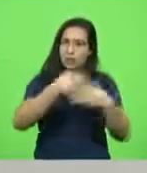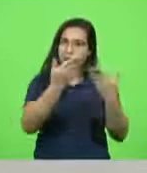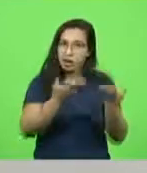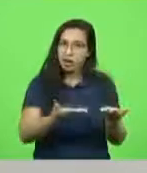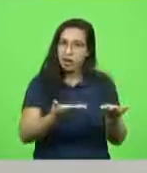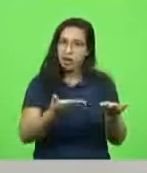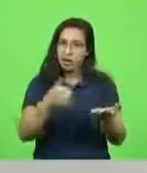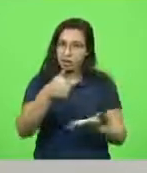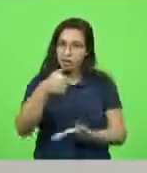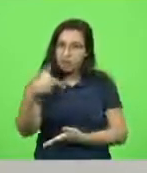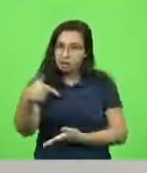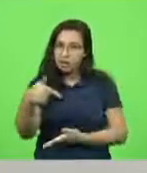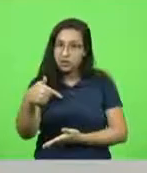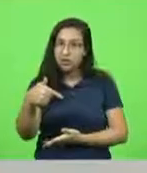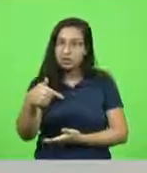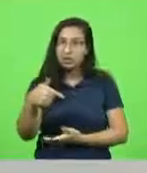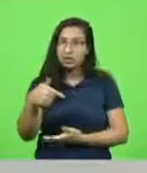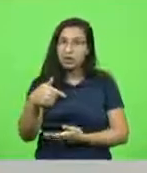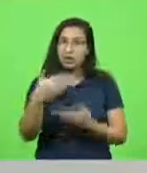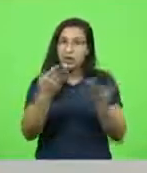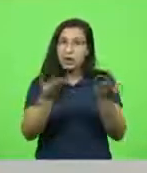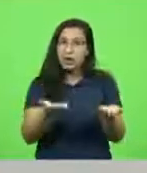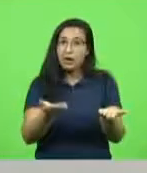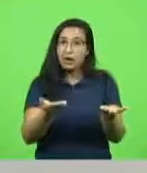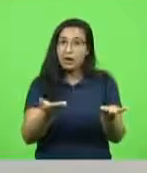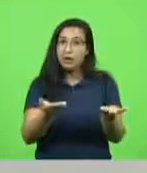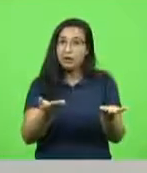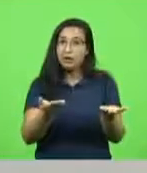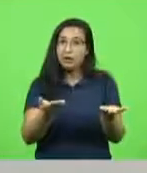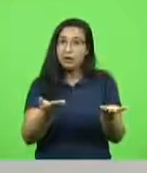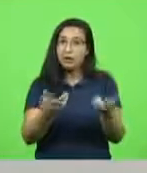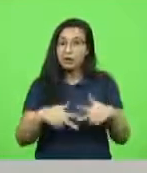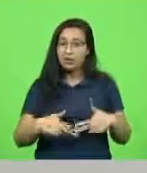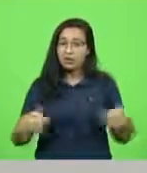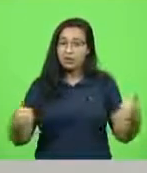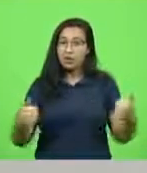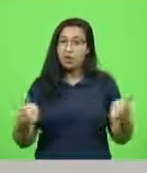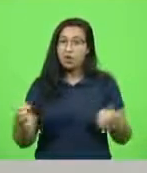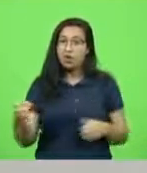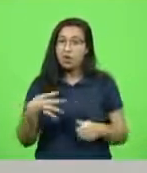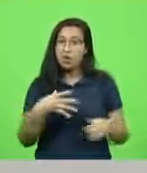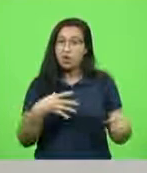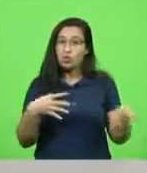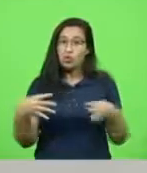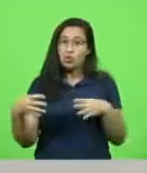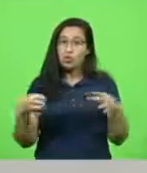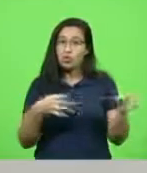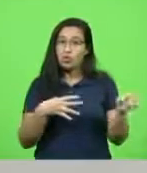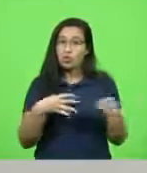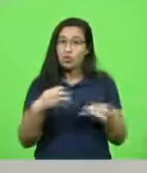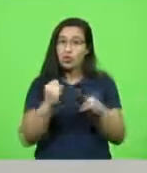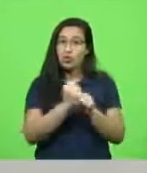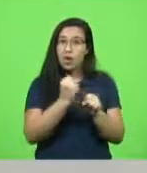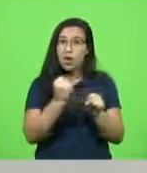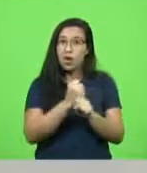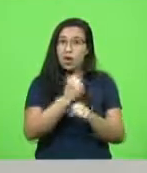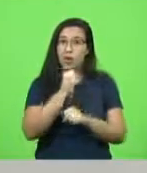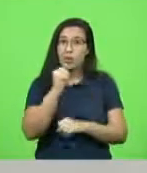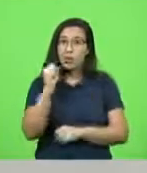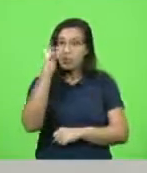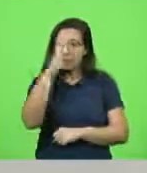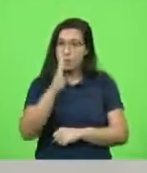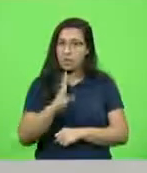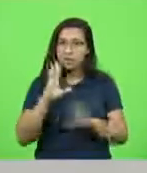ele tá inaugurando obras no Brasil inteiro na área da infraestrutura todo